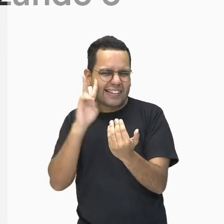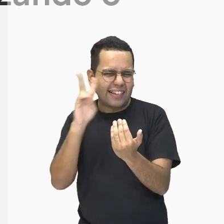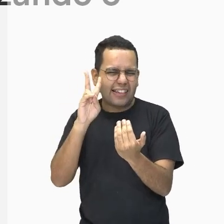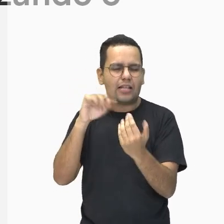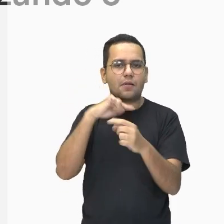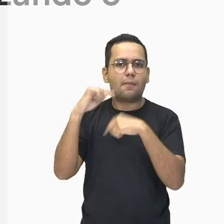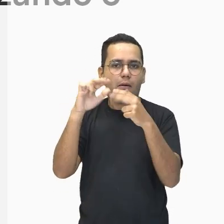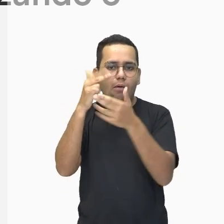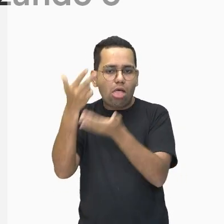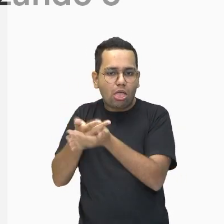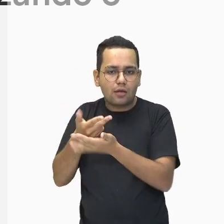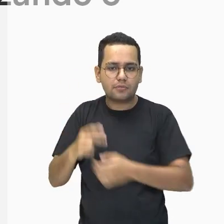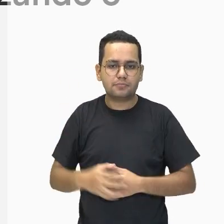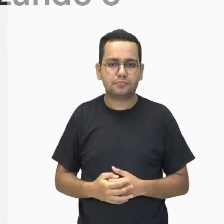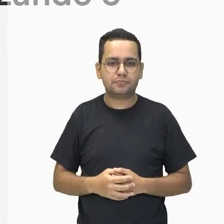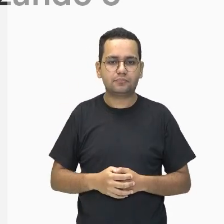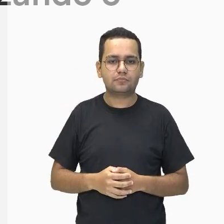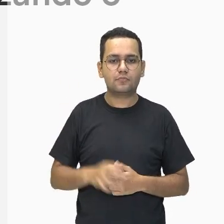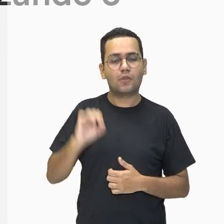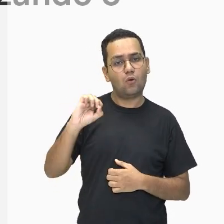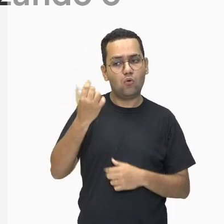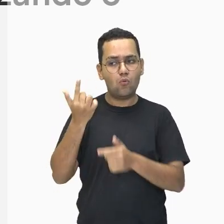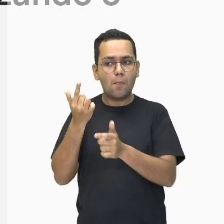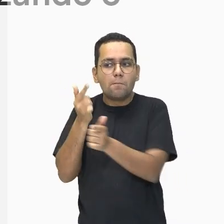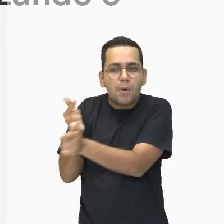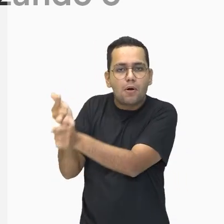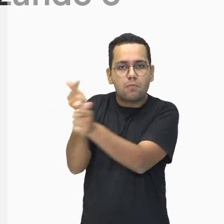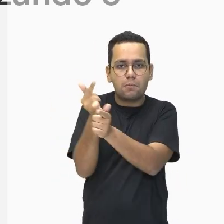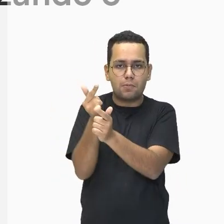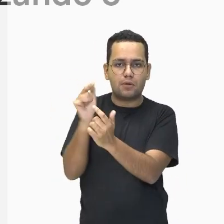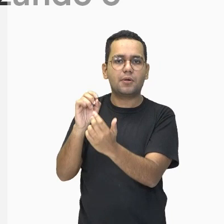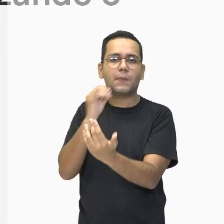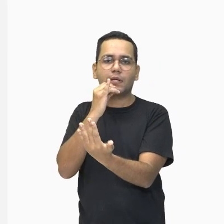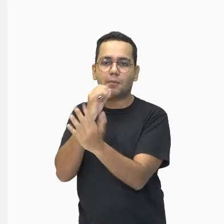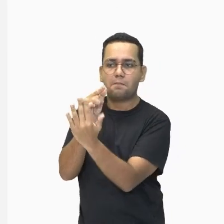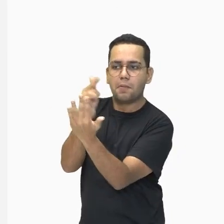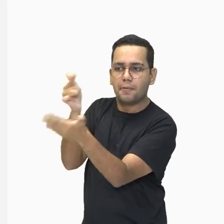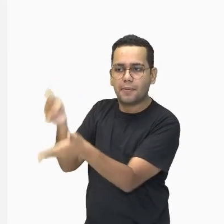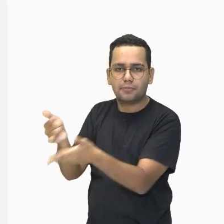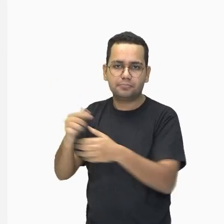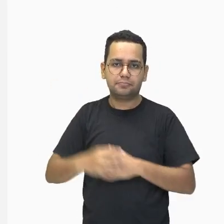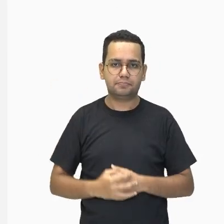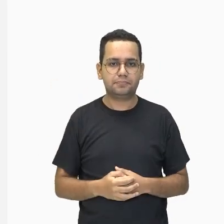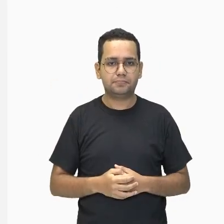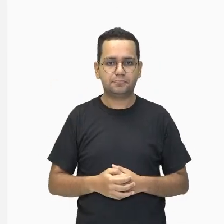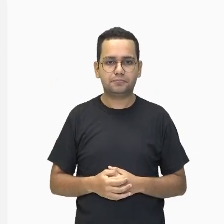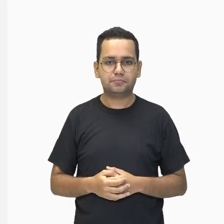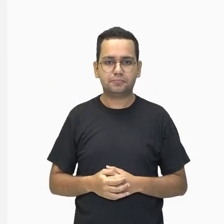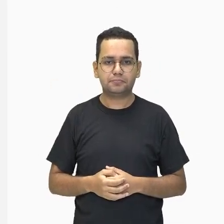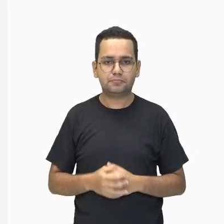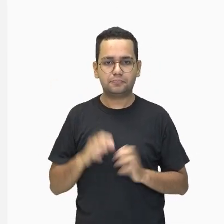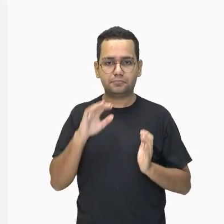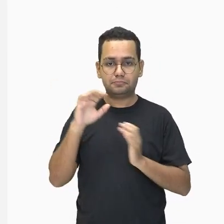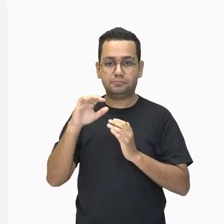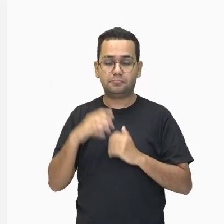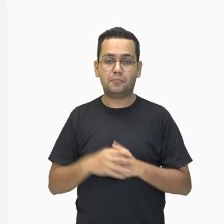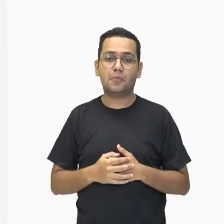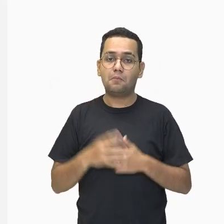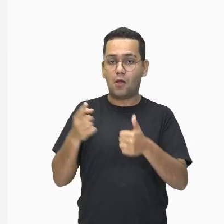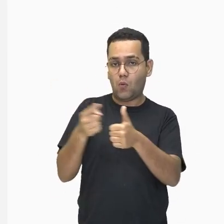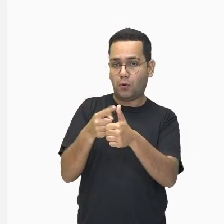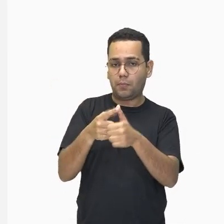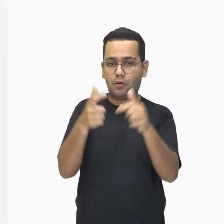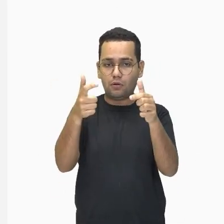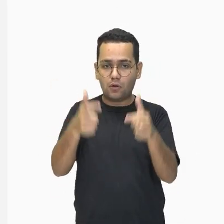pela omissão de gases ou até mesmo por fuzilamento. Vamos adiante. O primeiro campo de extermínio foi